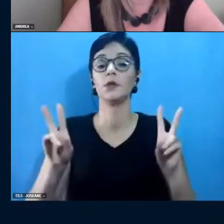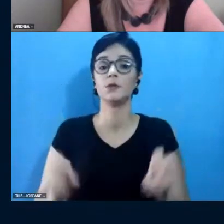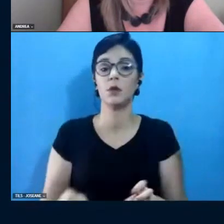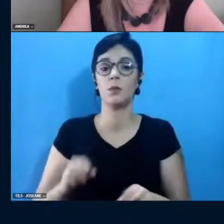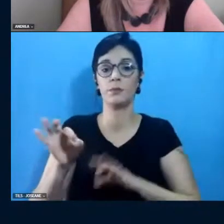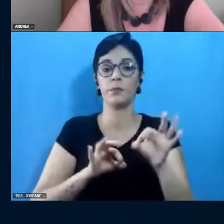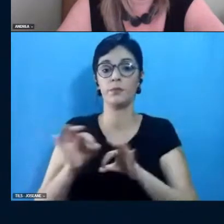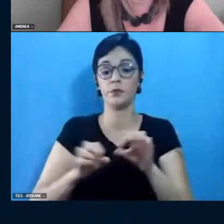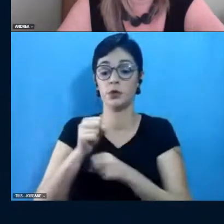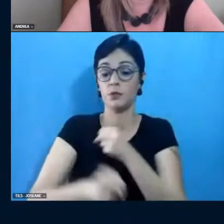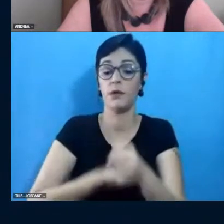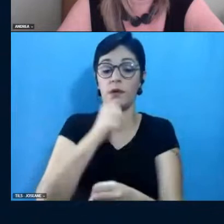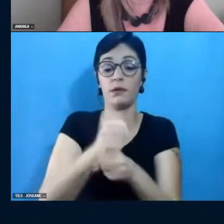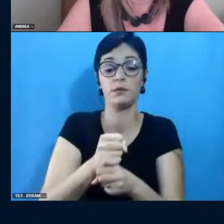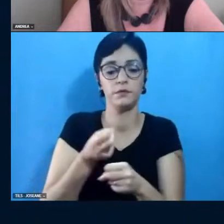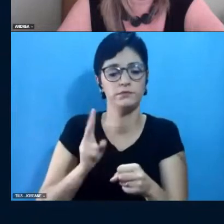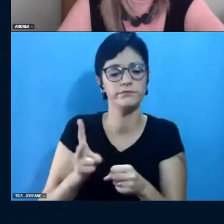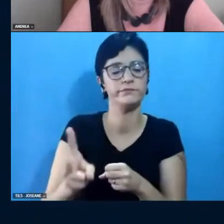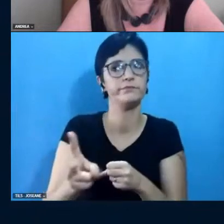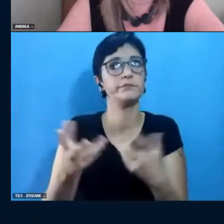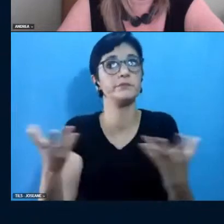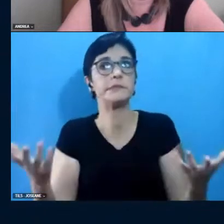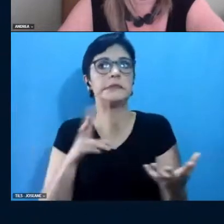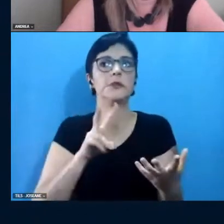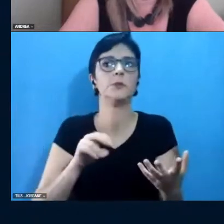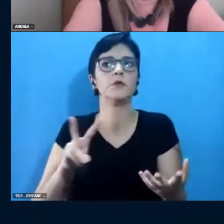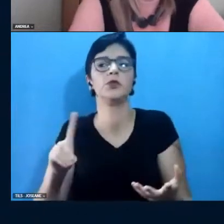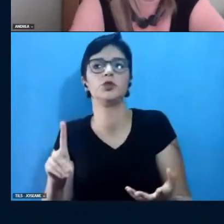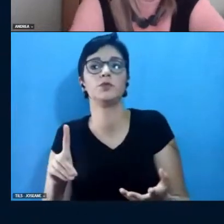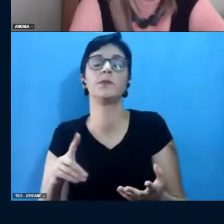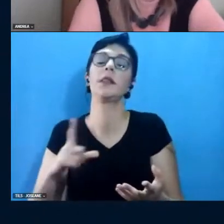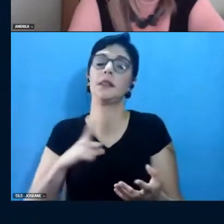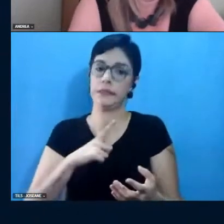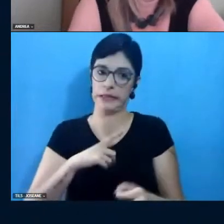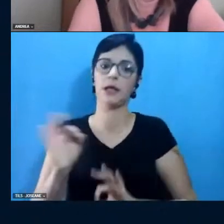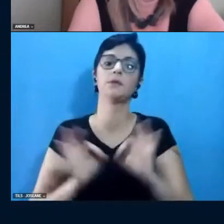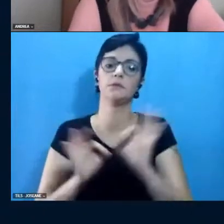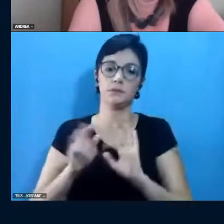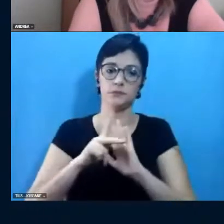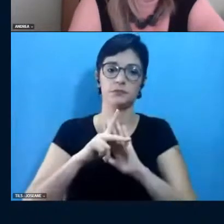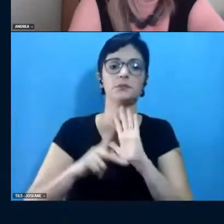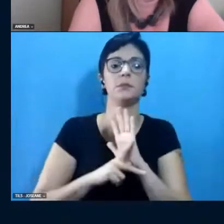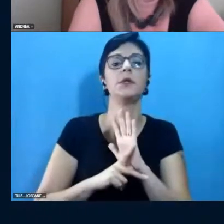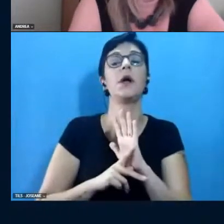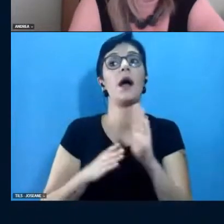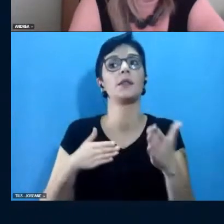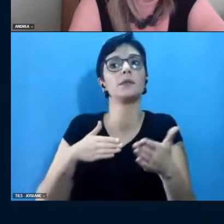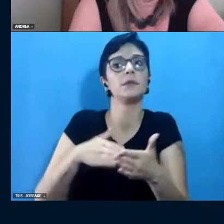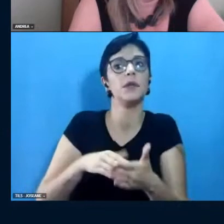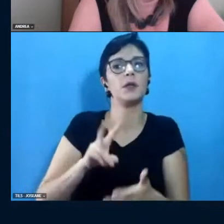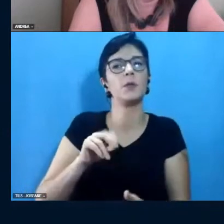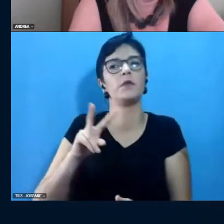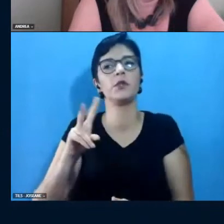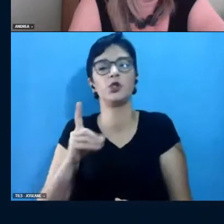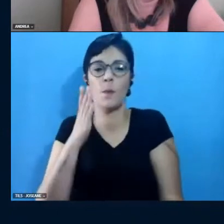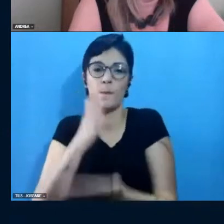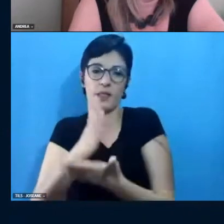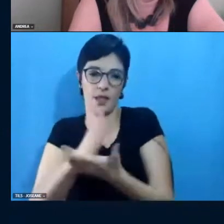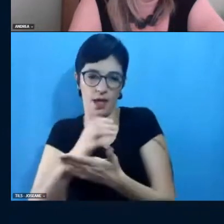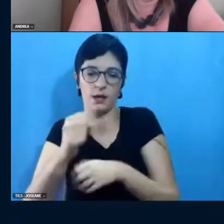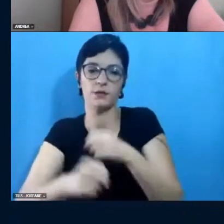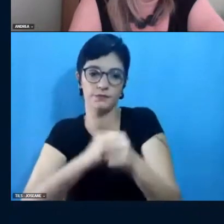em 2021, ele tem um planejamento até o meio do ano que vem. Então, nós planejamos, no início